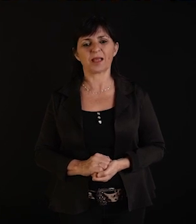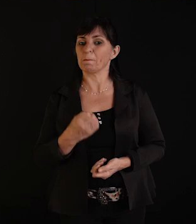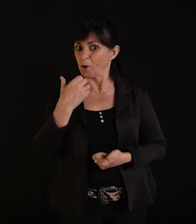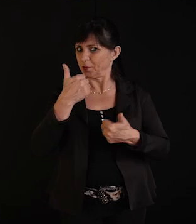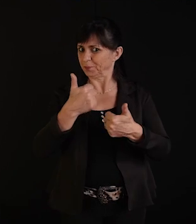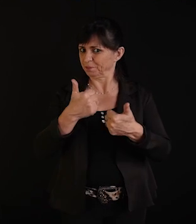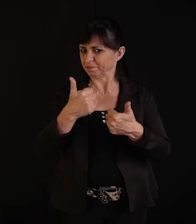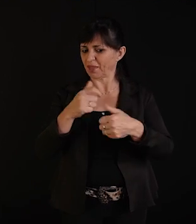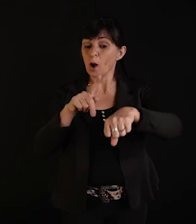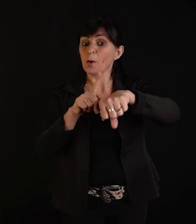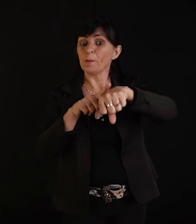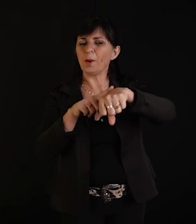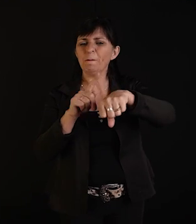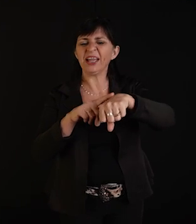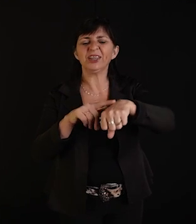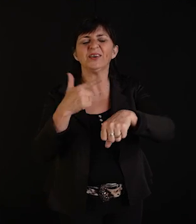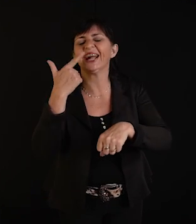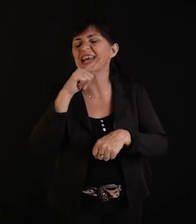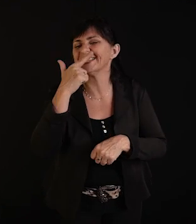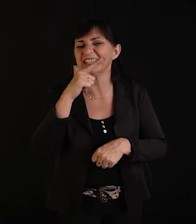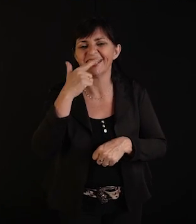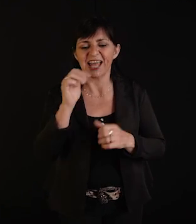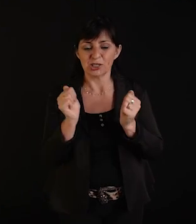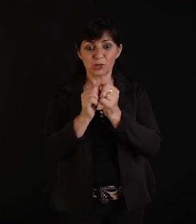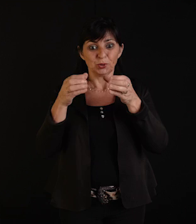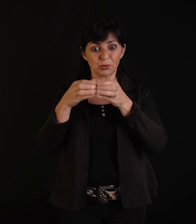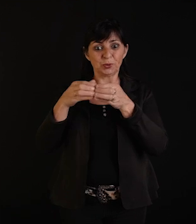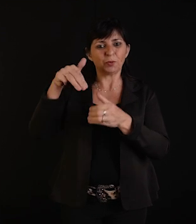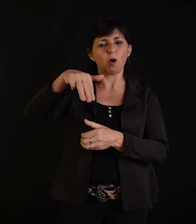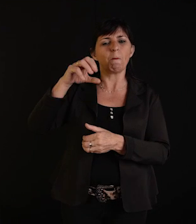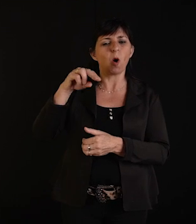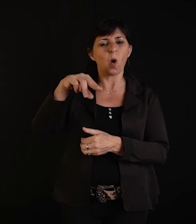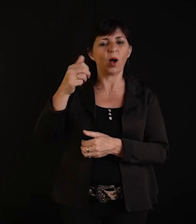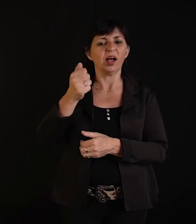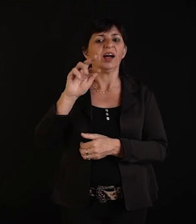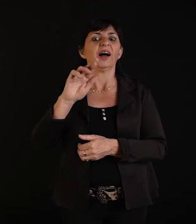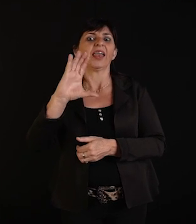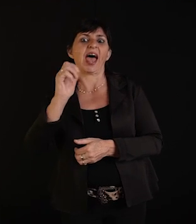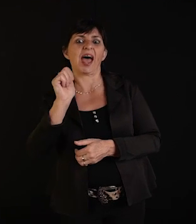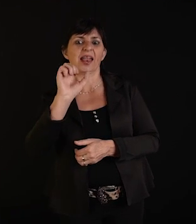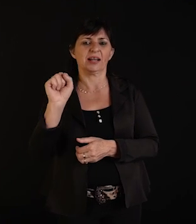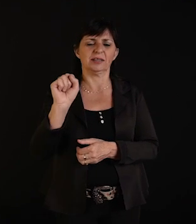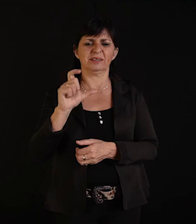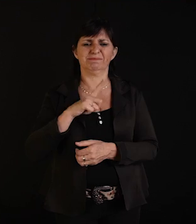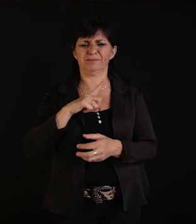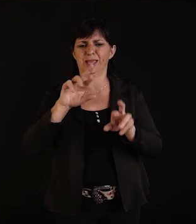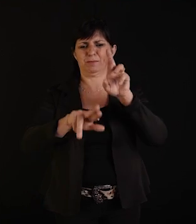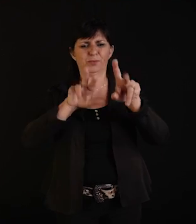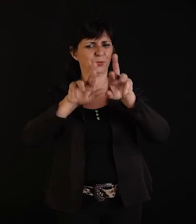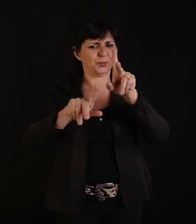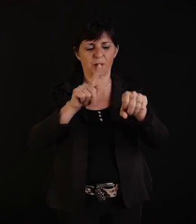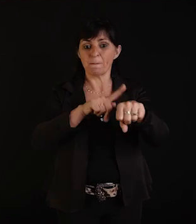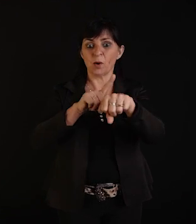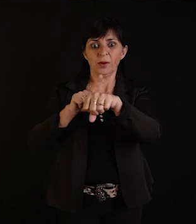Bom, o momento engraçado nos monarcas é complicado dizer de um momento só, porque existem vários momentos engraçados. Mas eu